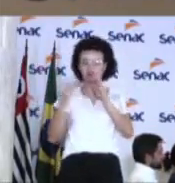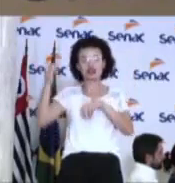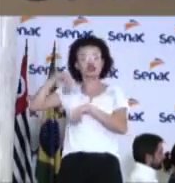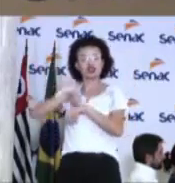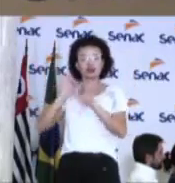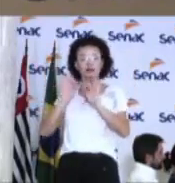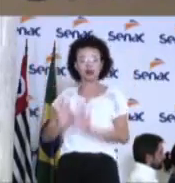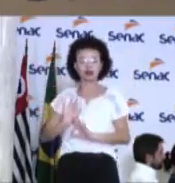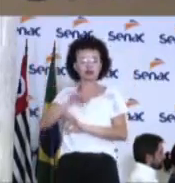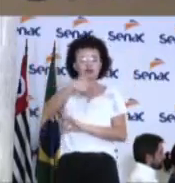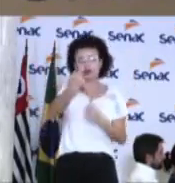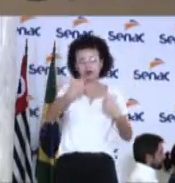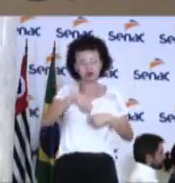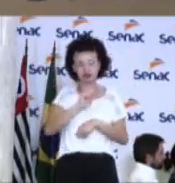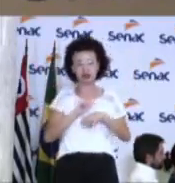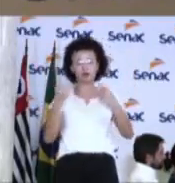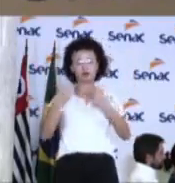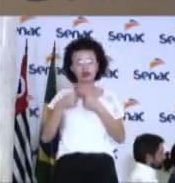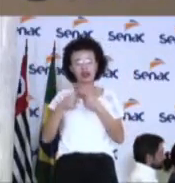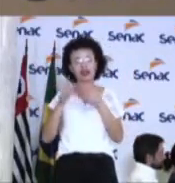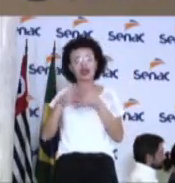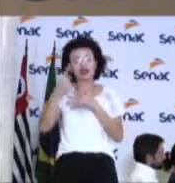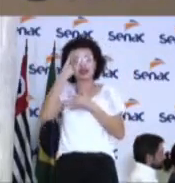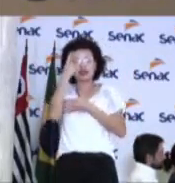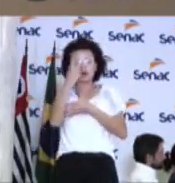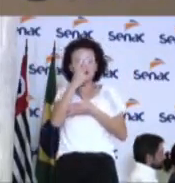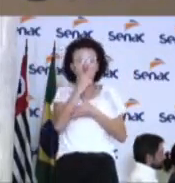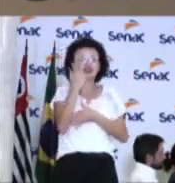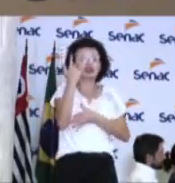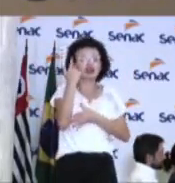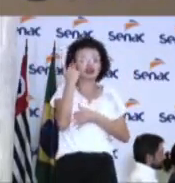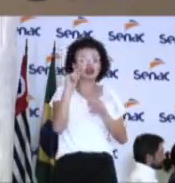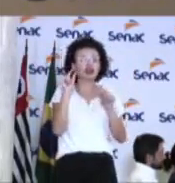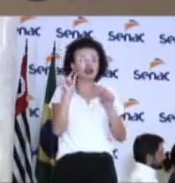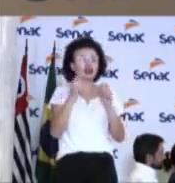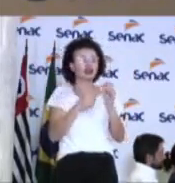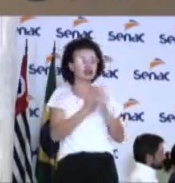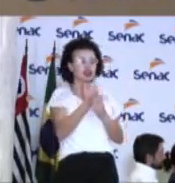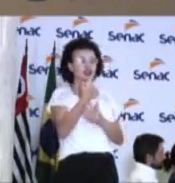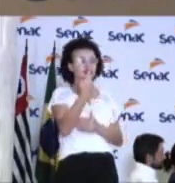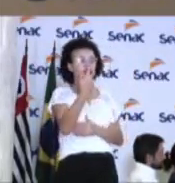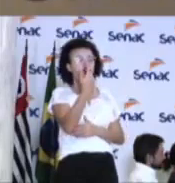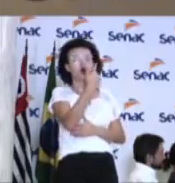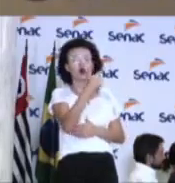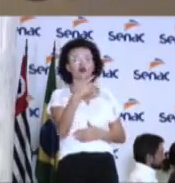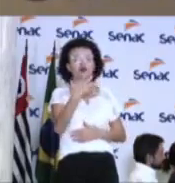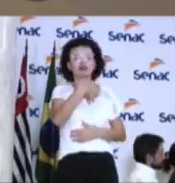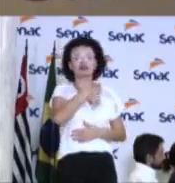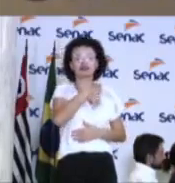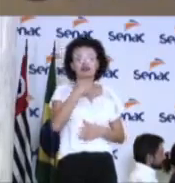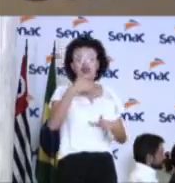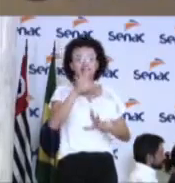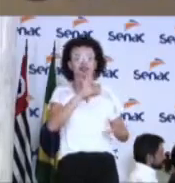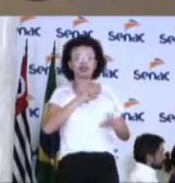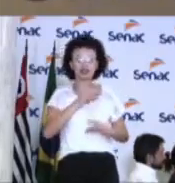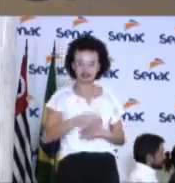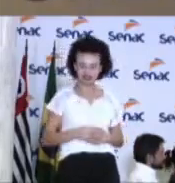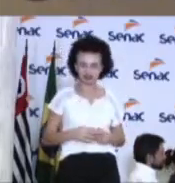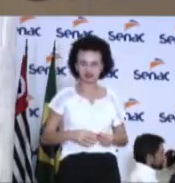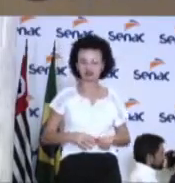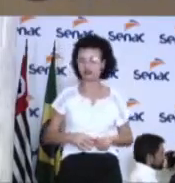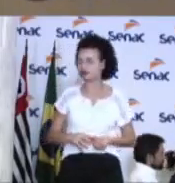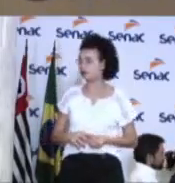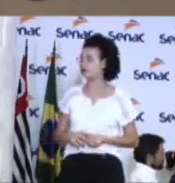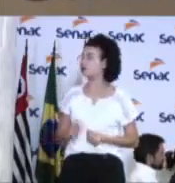da agência, porque o criativo, naturalmente, é como se ele estivesse criando uma outra plataforma, né? Ele incorpora outros códigos. E tem uma coisa que a